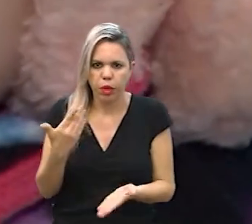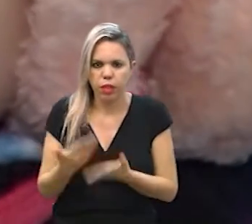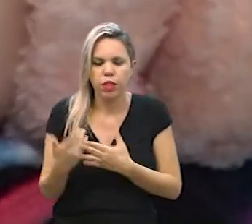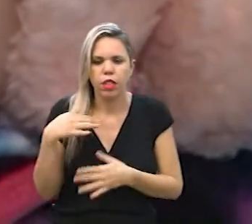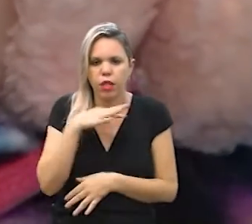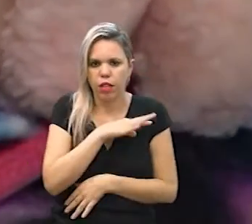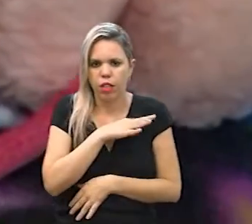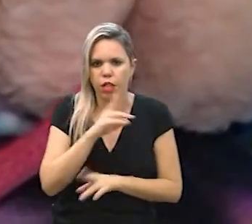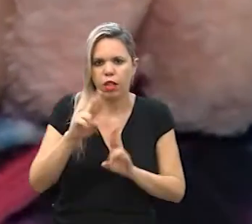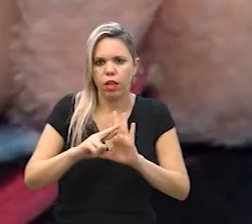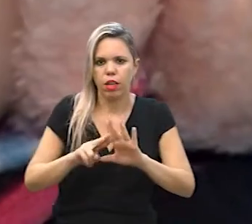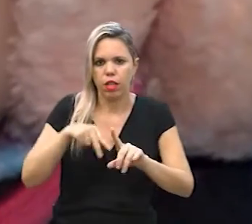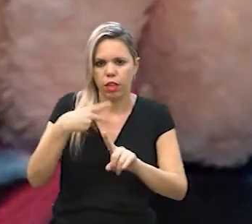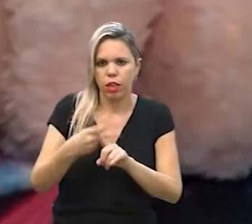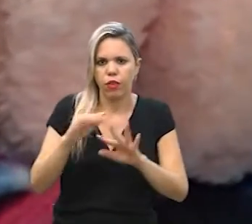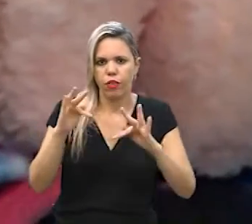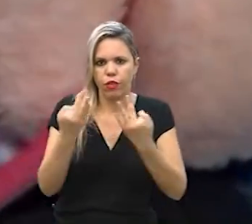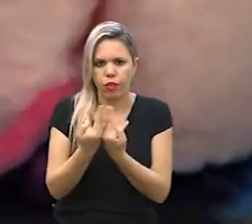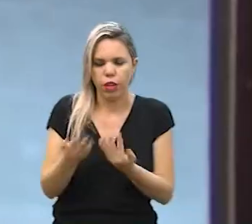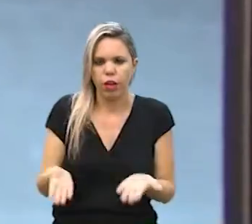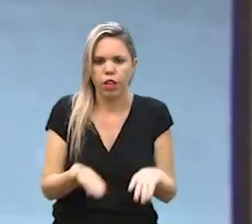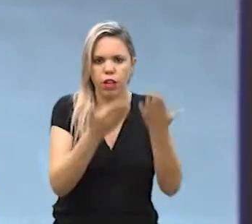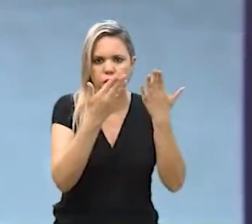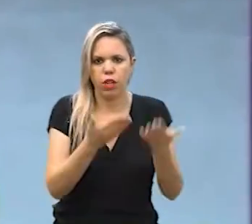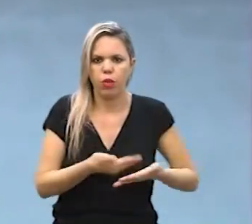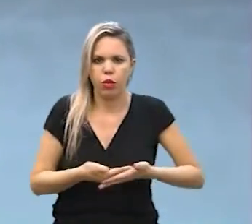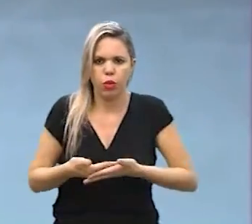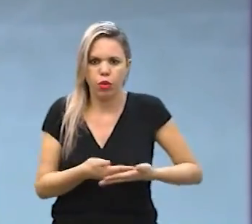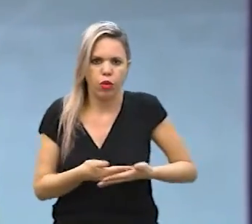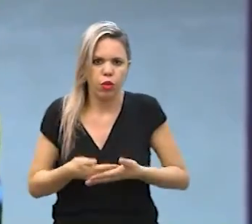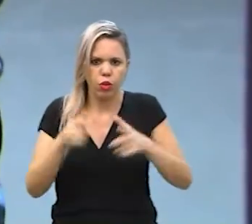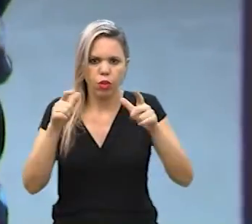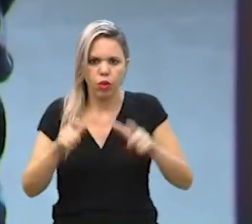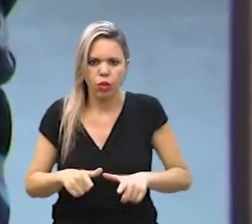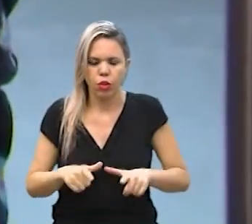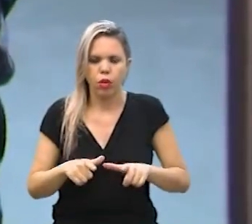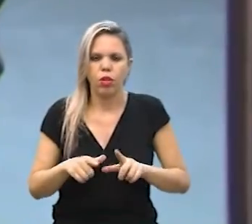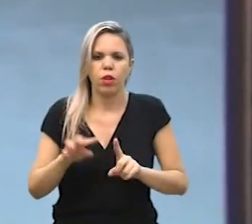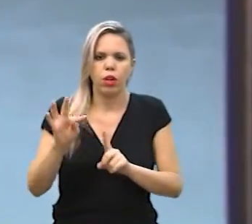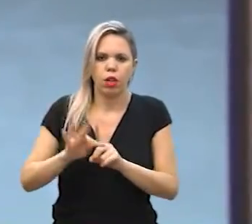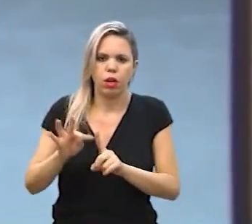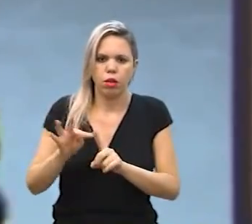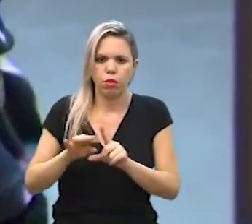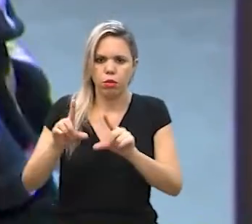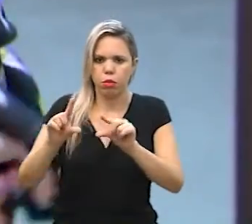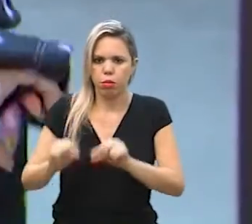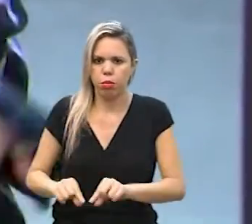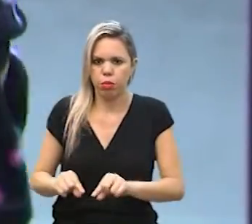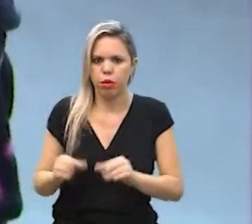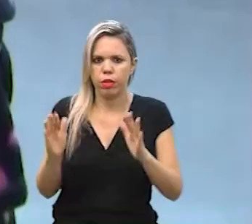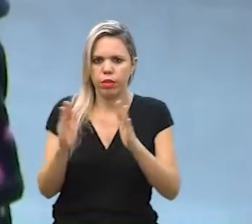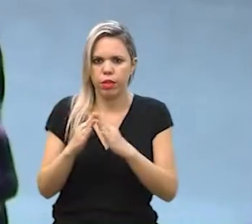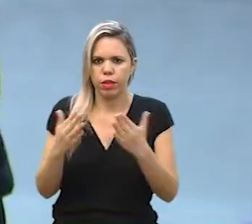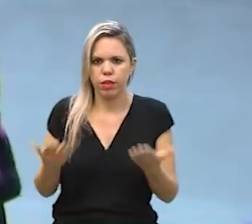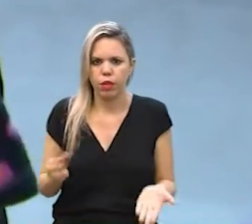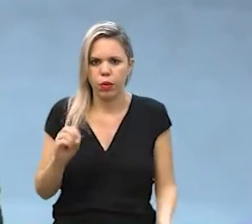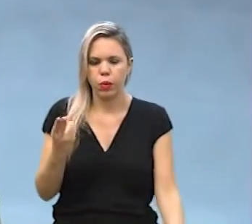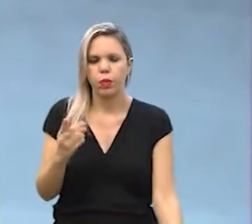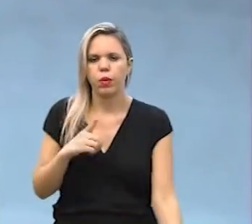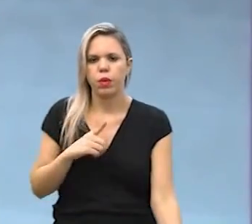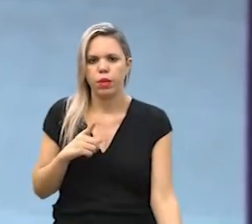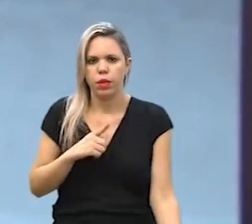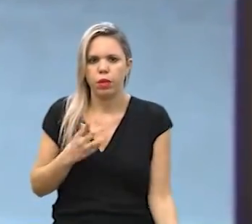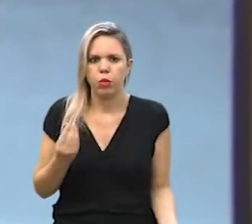regra vale em dobro se a família for levar o bebê em um lugar em que a temperatura for menor que a da casa ou que